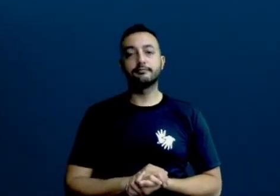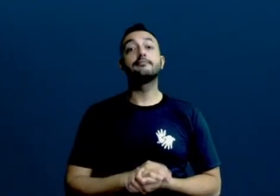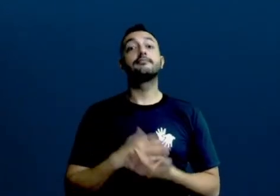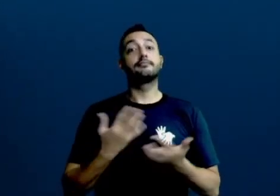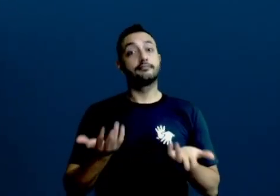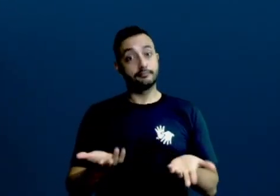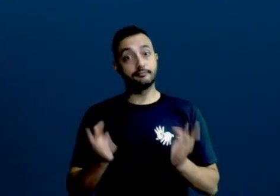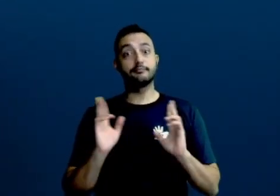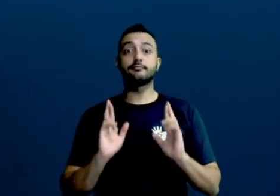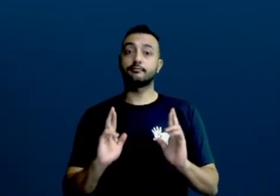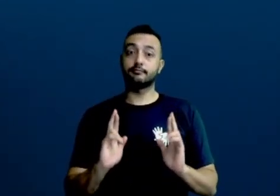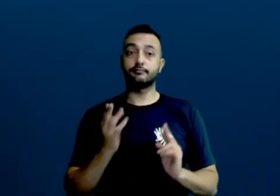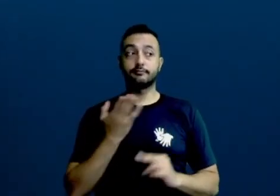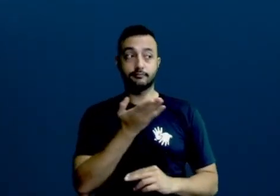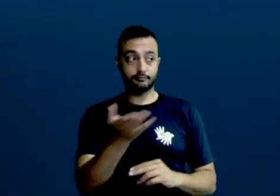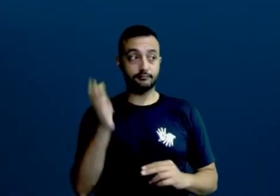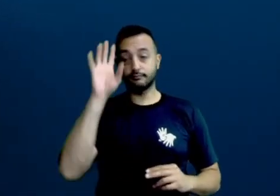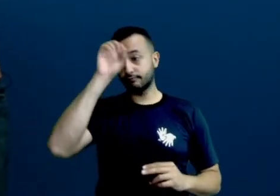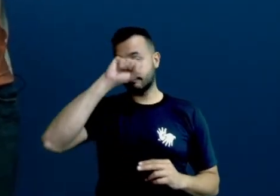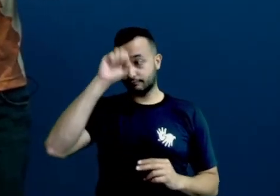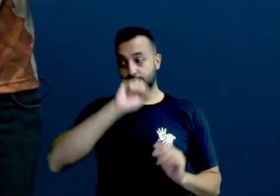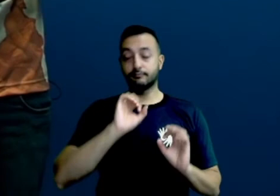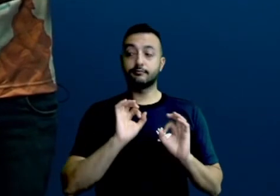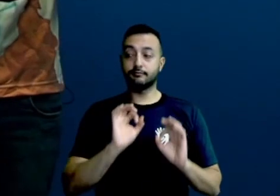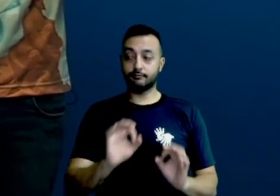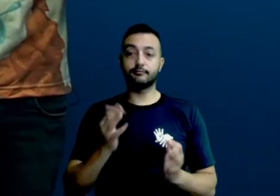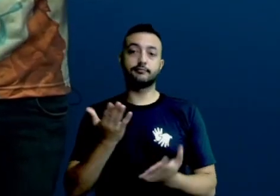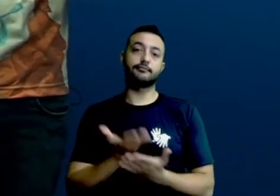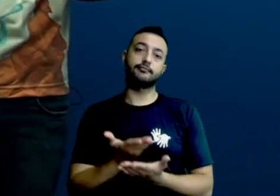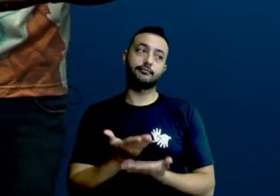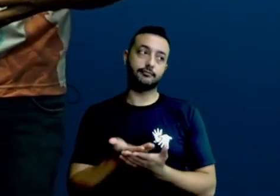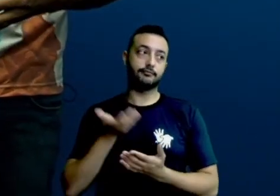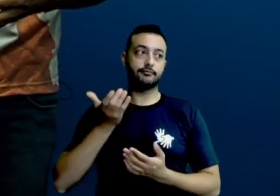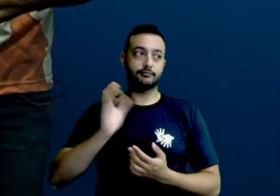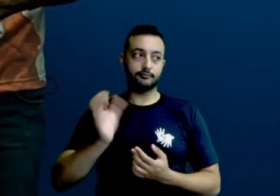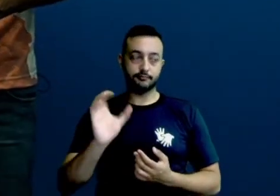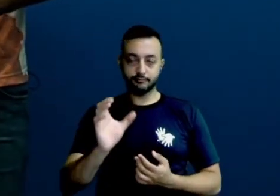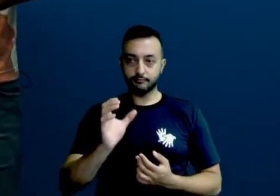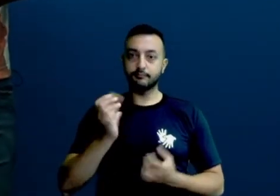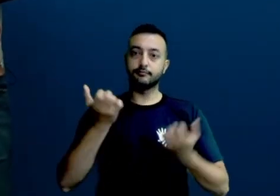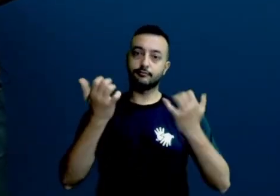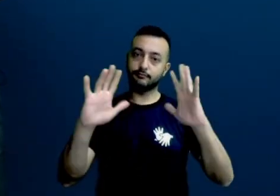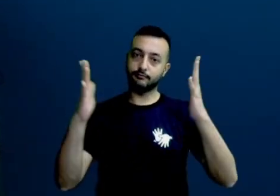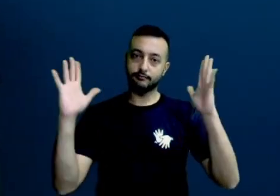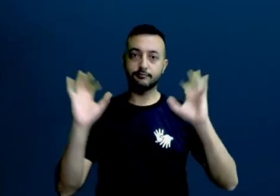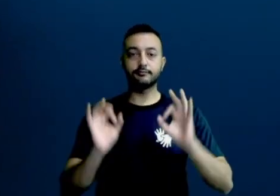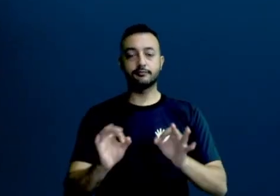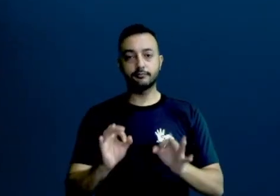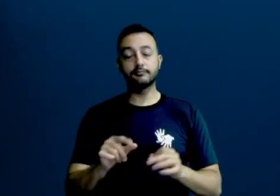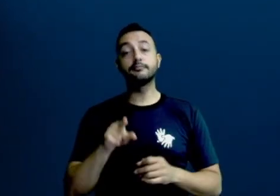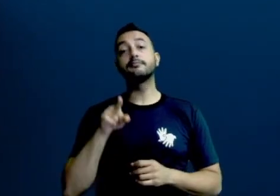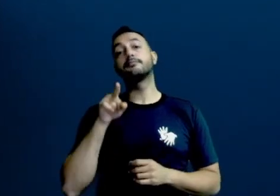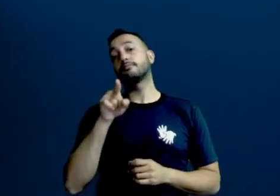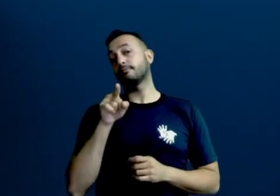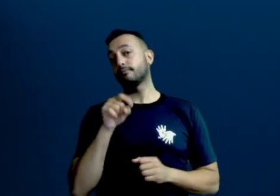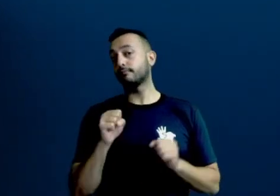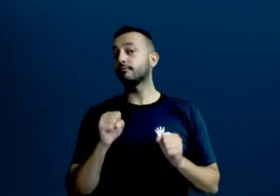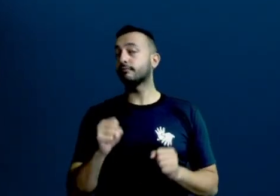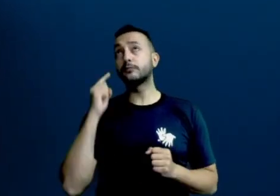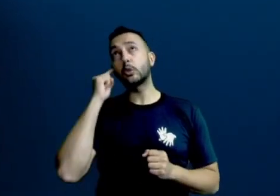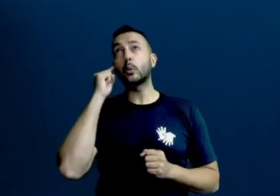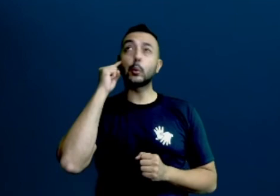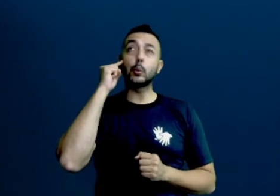certo eu espero que vocês tenham aprendido bastante nessa nossa aula de Ciências da Natureza Tá certo levem